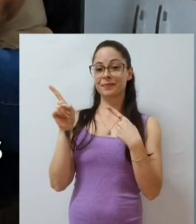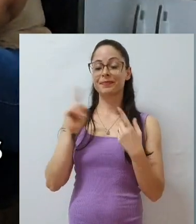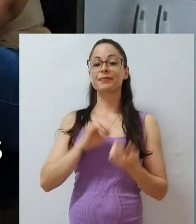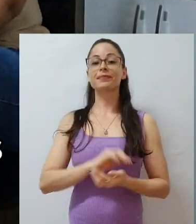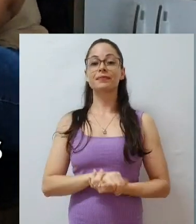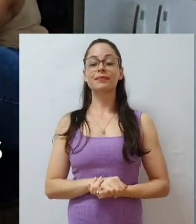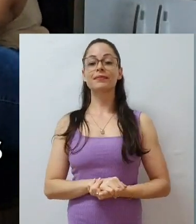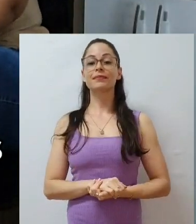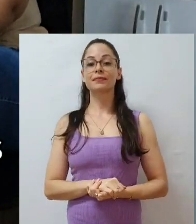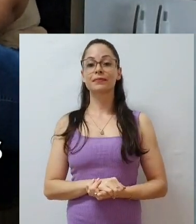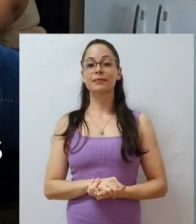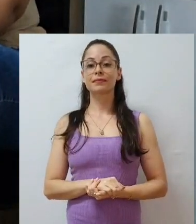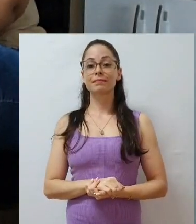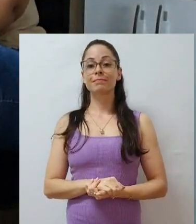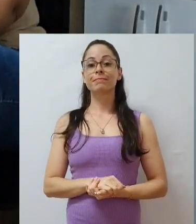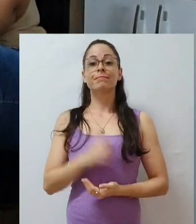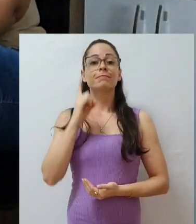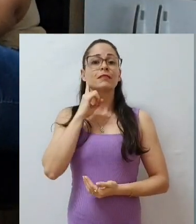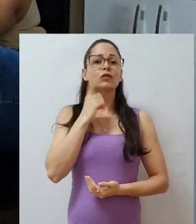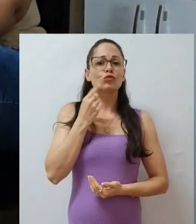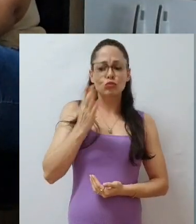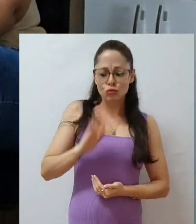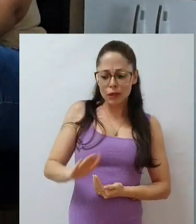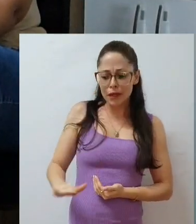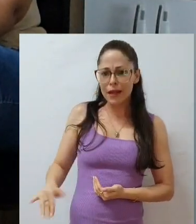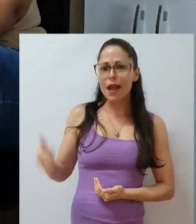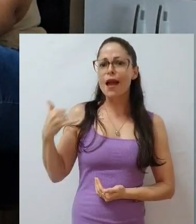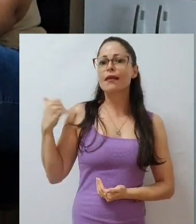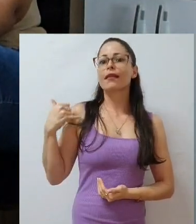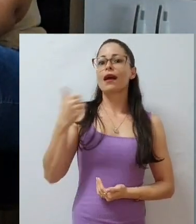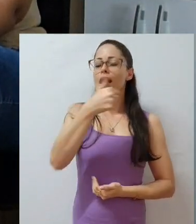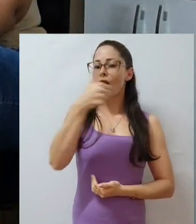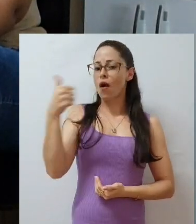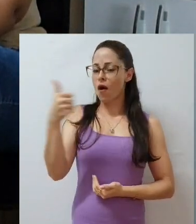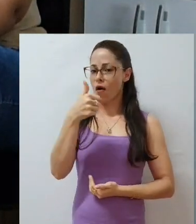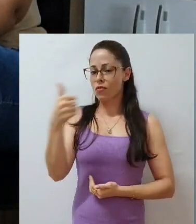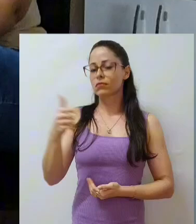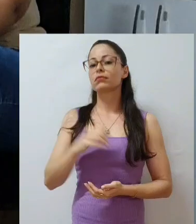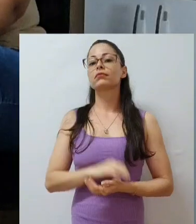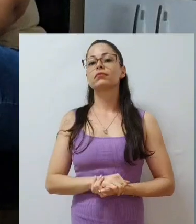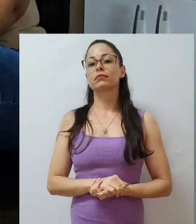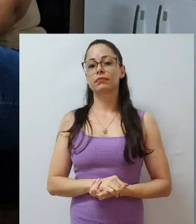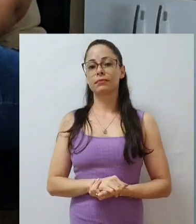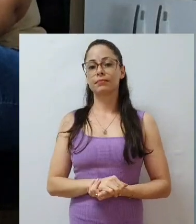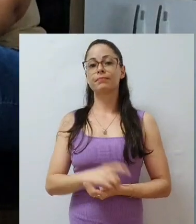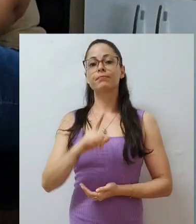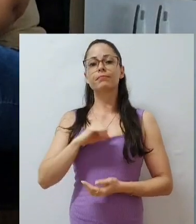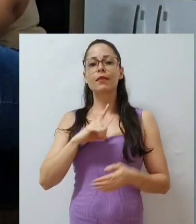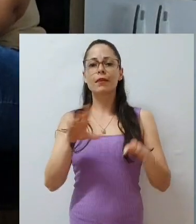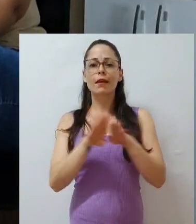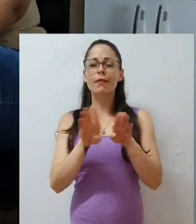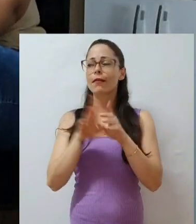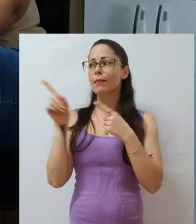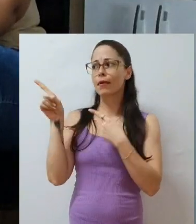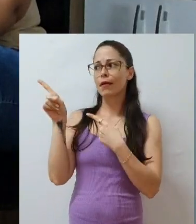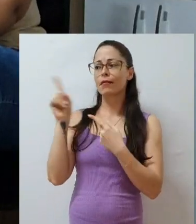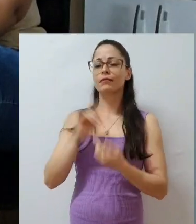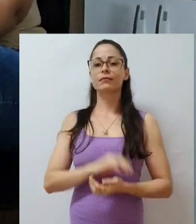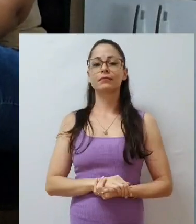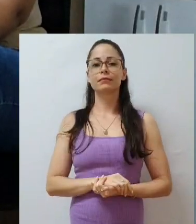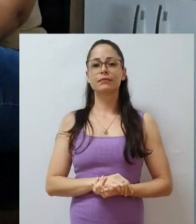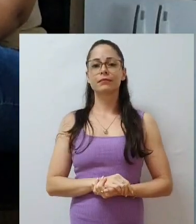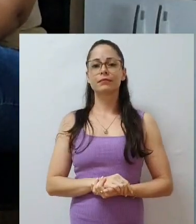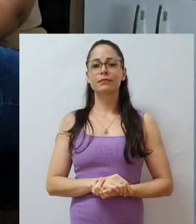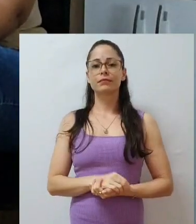Melissa Simons, né, que é surda desde os 11 anos de idade. Temos a Millie Bobby, que é surda de